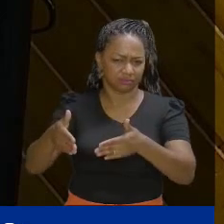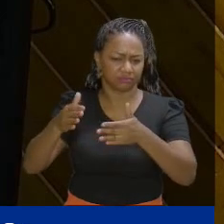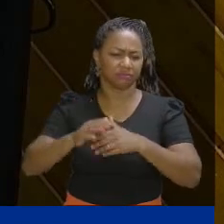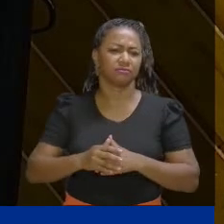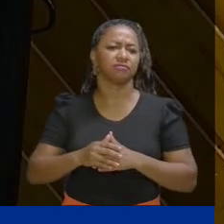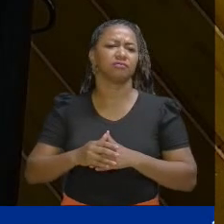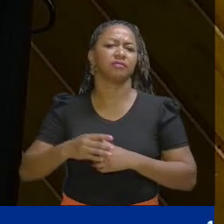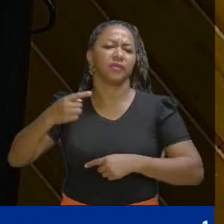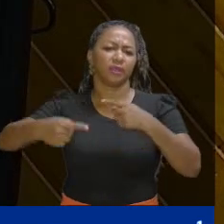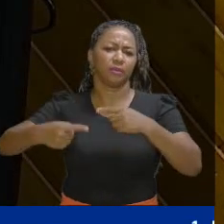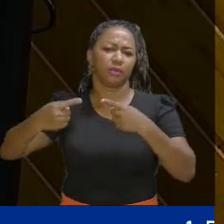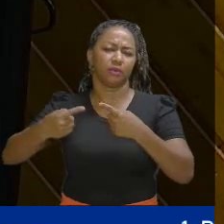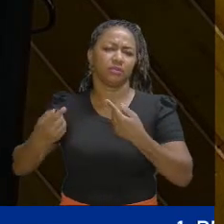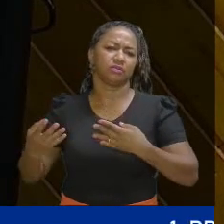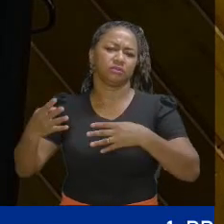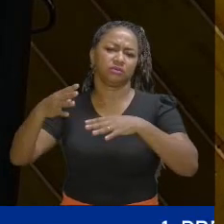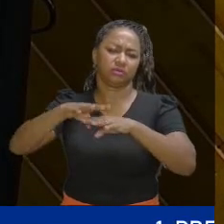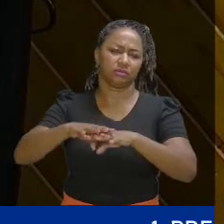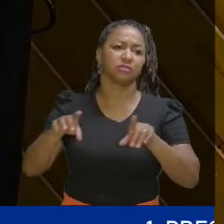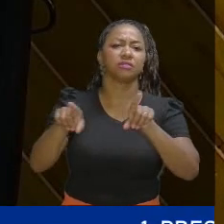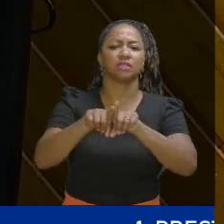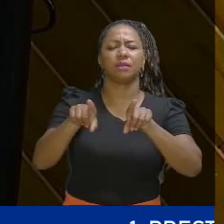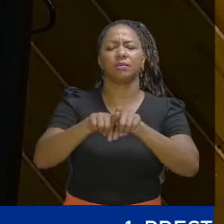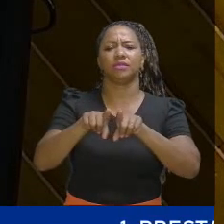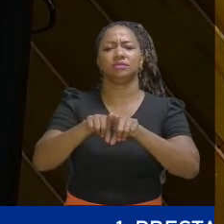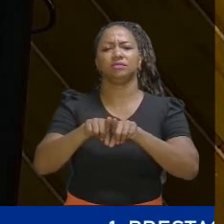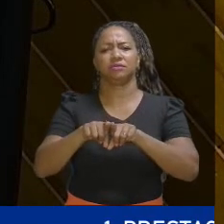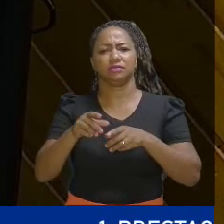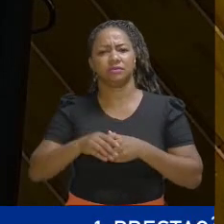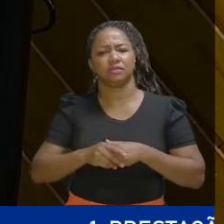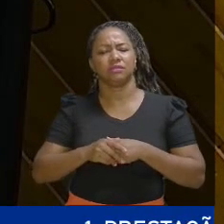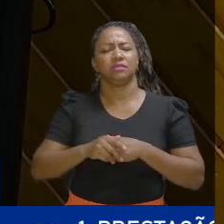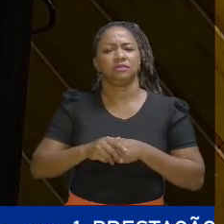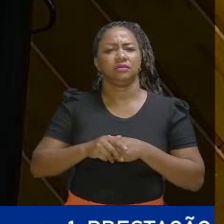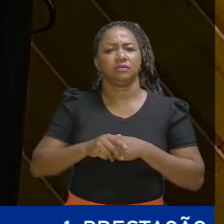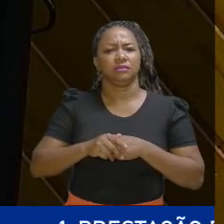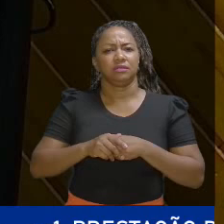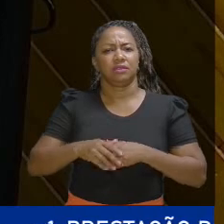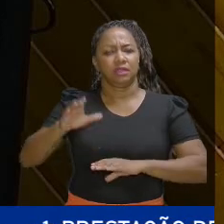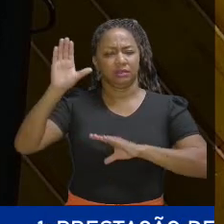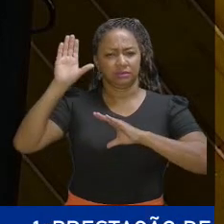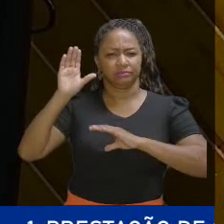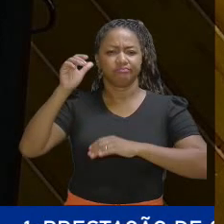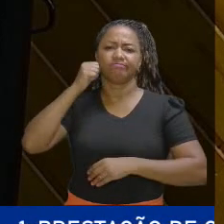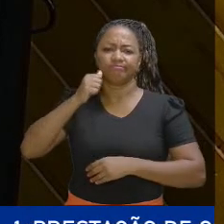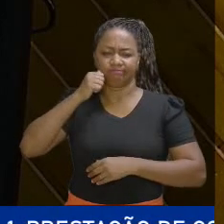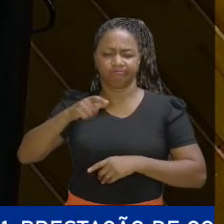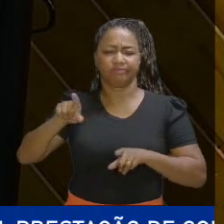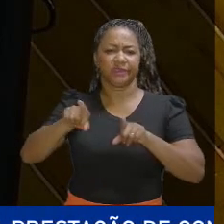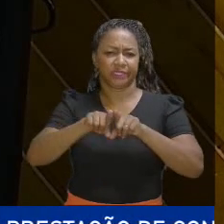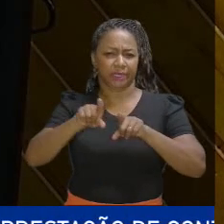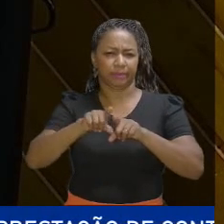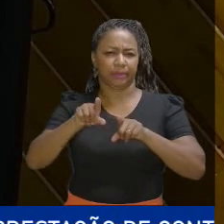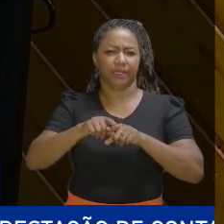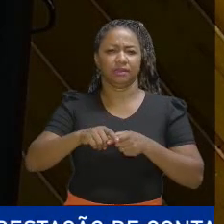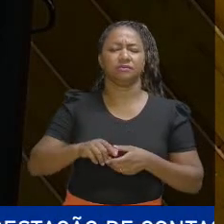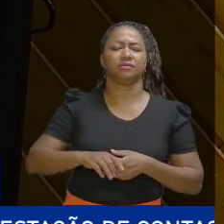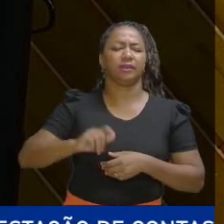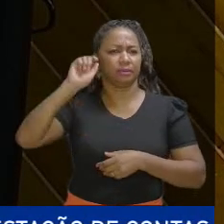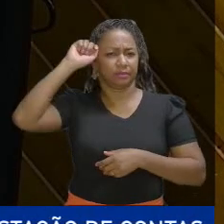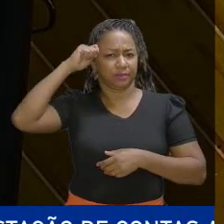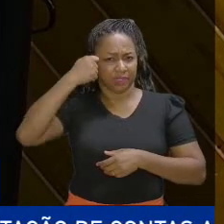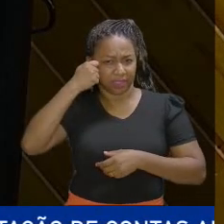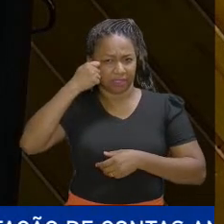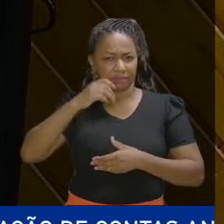de políticas de inclusão, como a aplicação mínima obrigatória em candidaturas de mulheres, de negros, conforme estabelecido